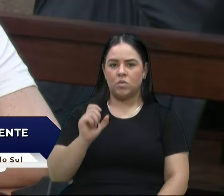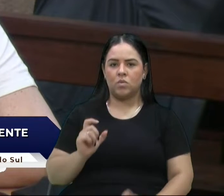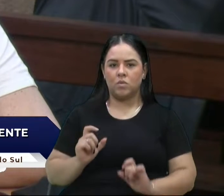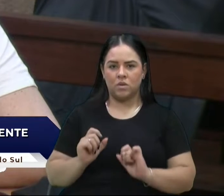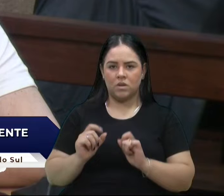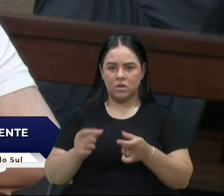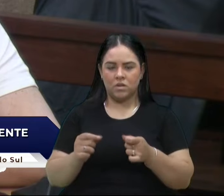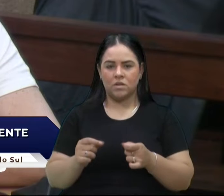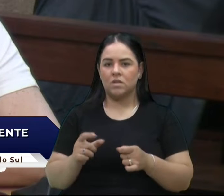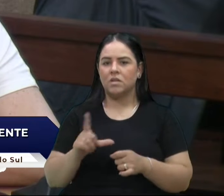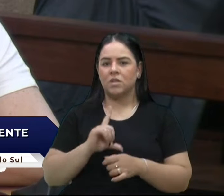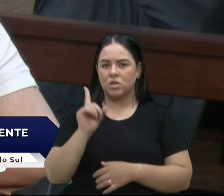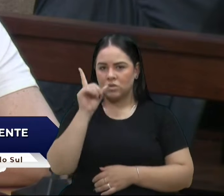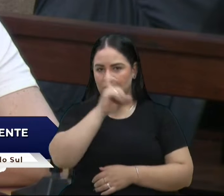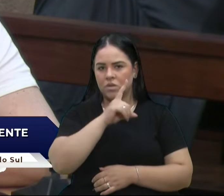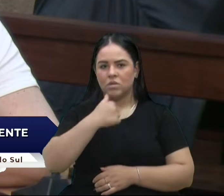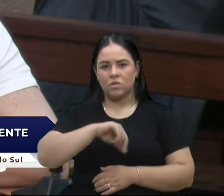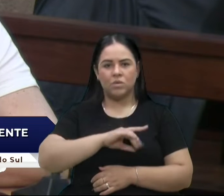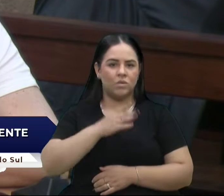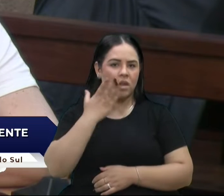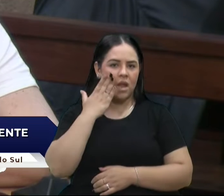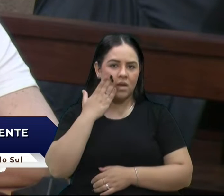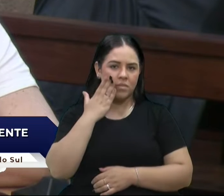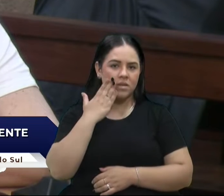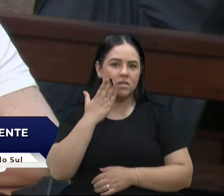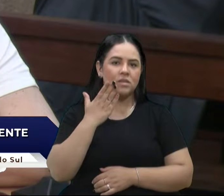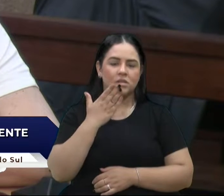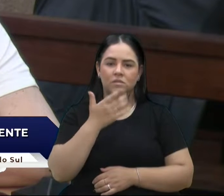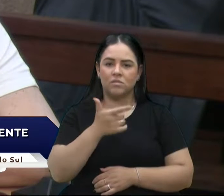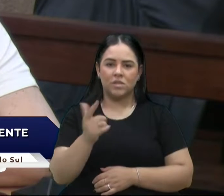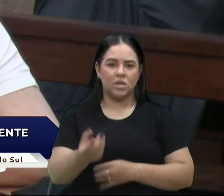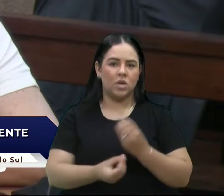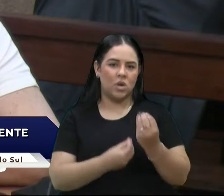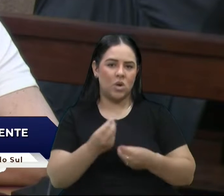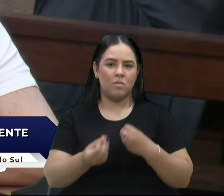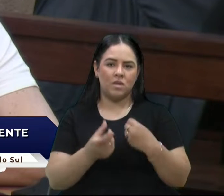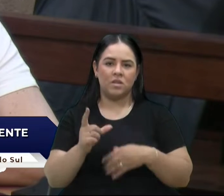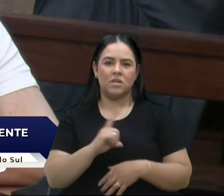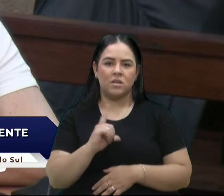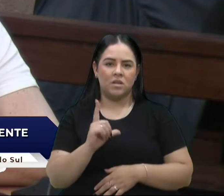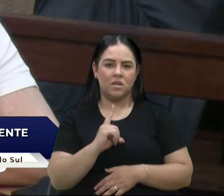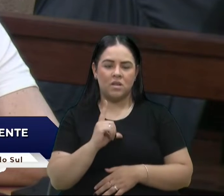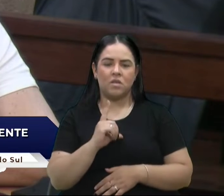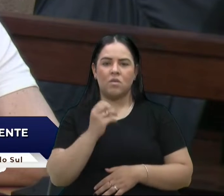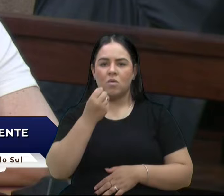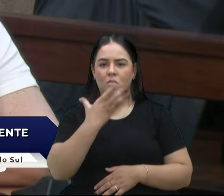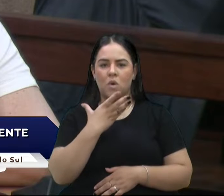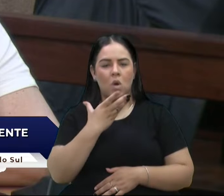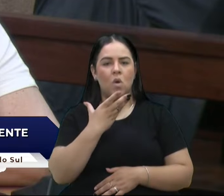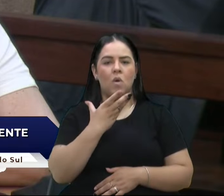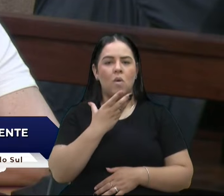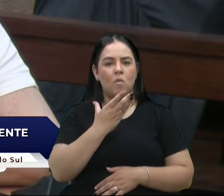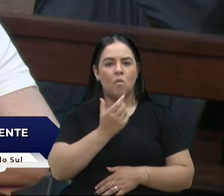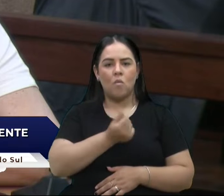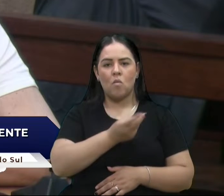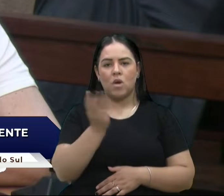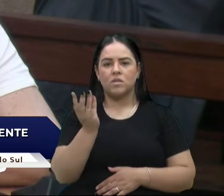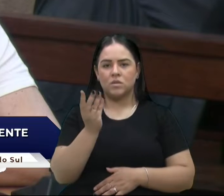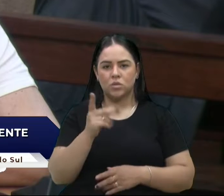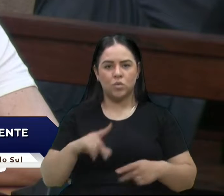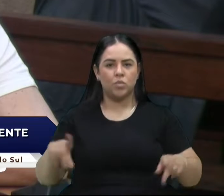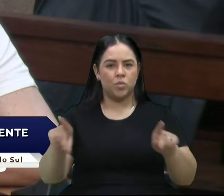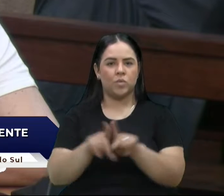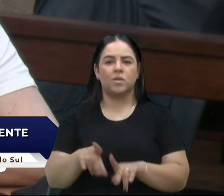uma dificuldade. Com essa habilitação, nós sabemos que nós vamos conseguir atender uma boa parcela da população que fica em lista de espera